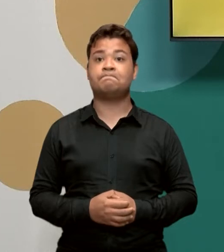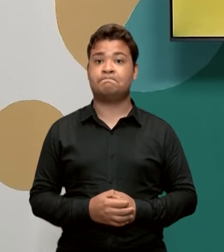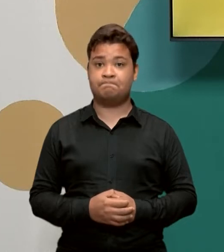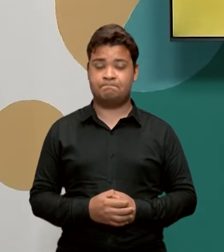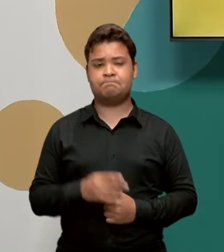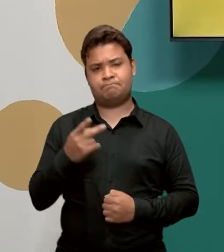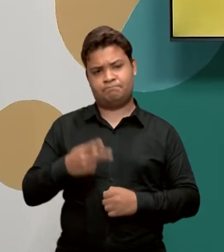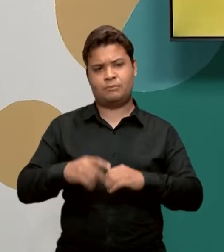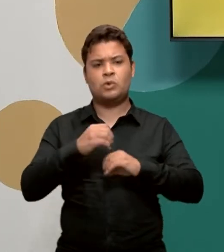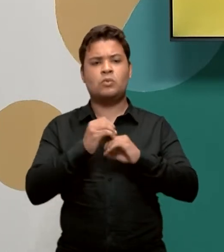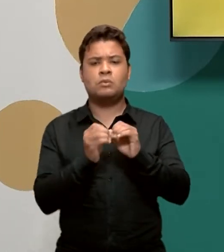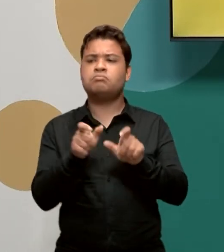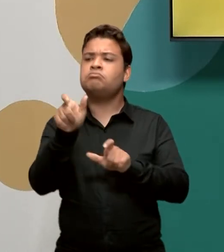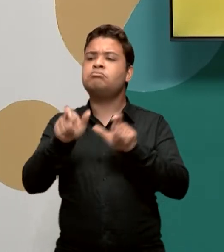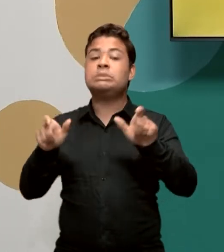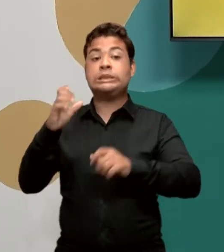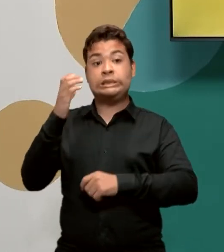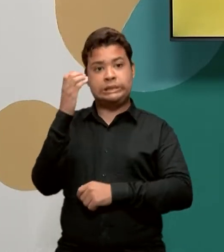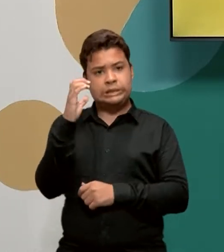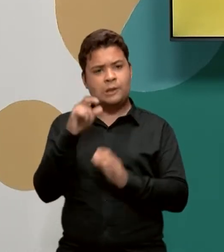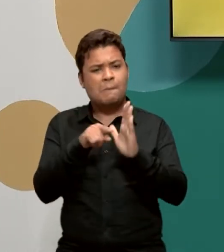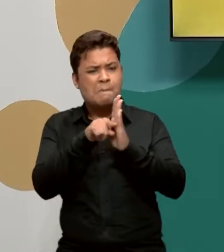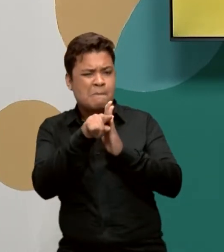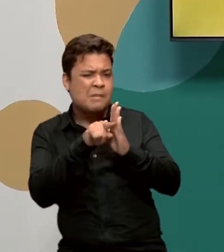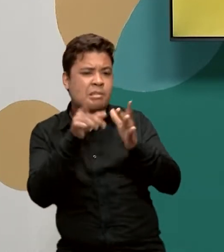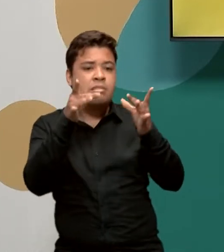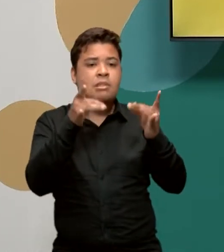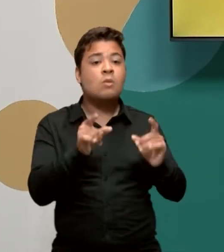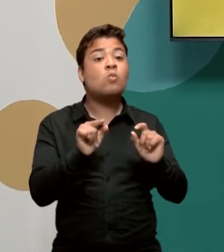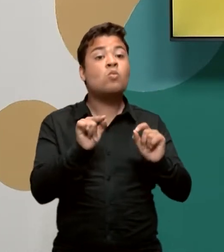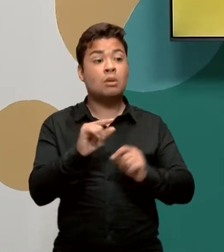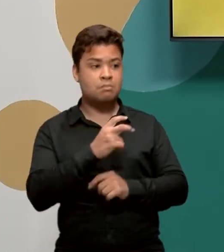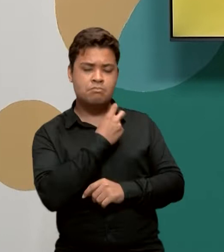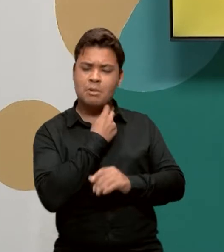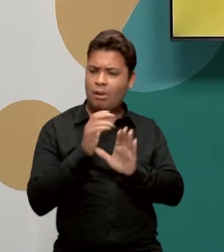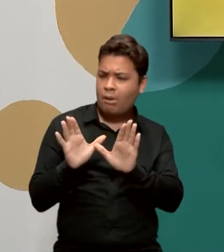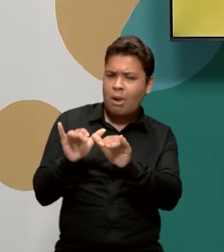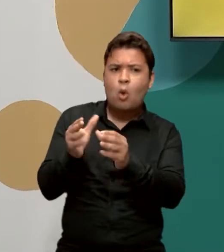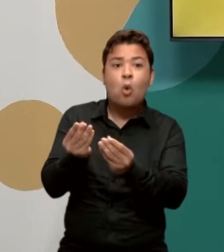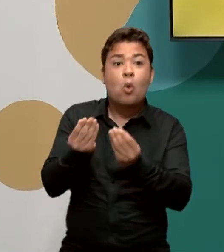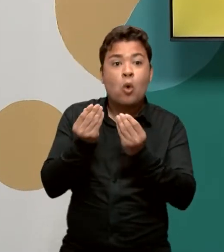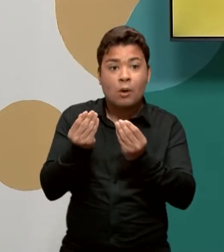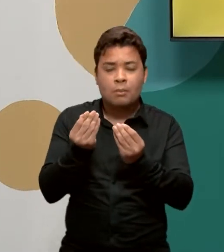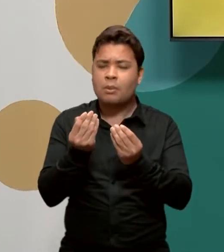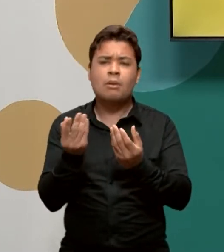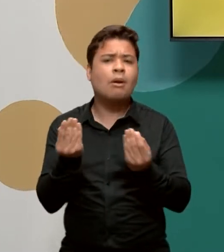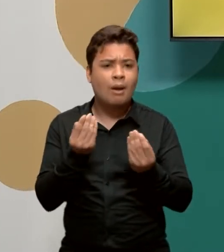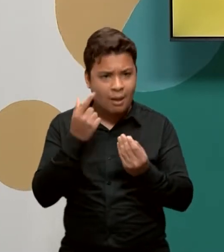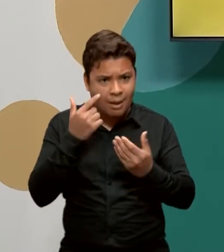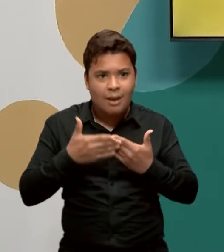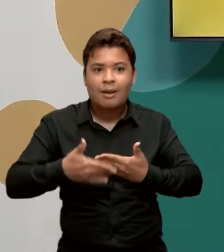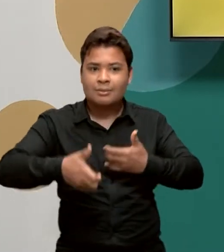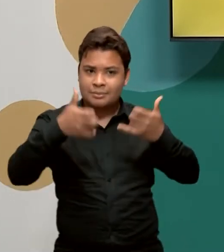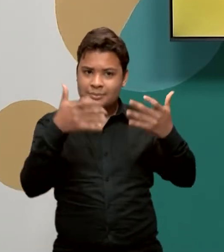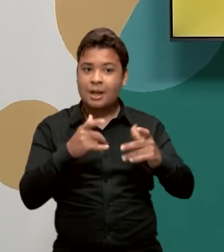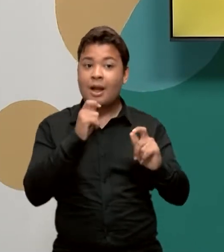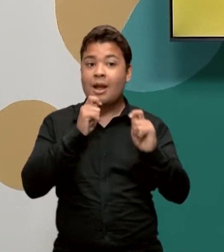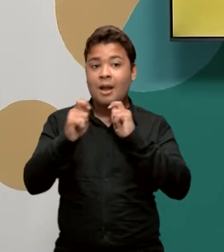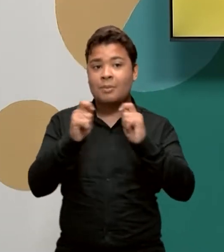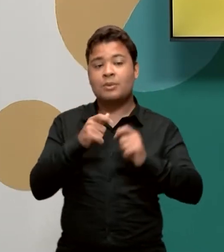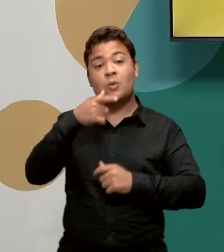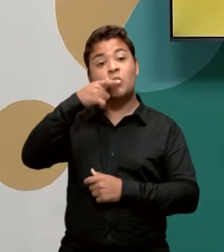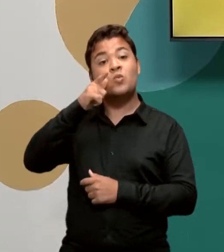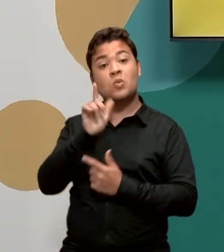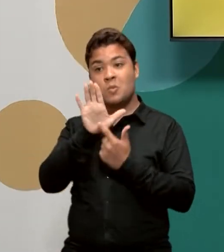Cientistas da UFG pesquisaram detalhes sobre o voo dos morcegos. O resultado a gente confere agora na reportagem do